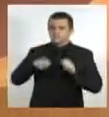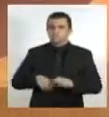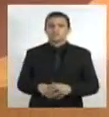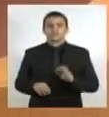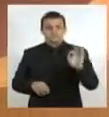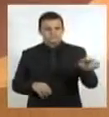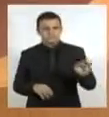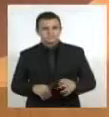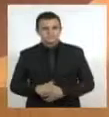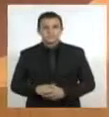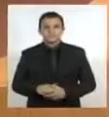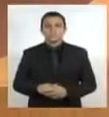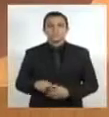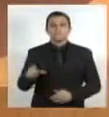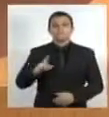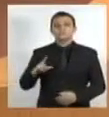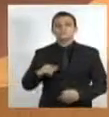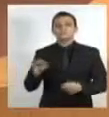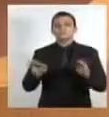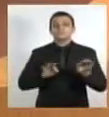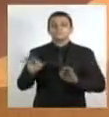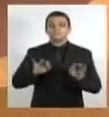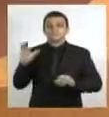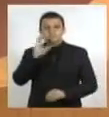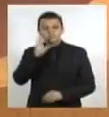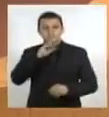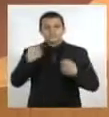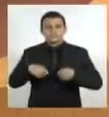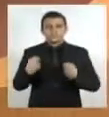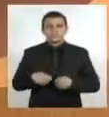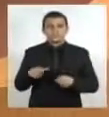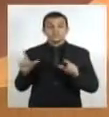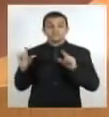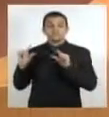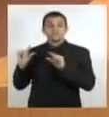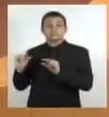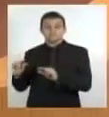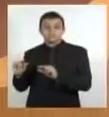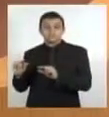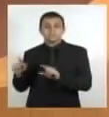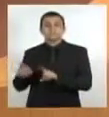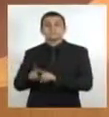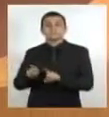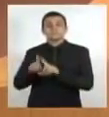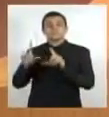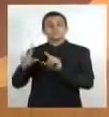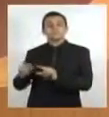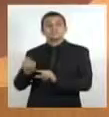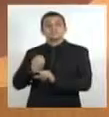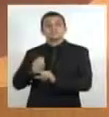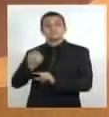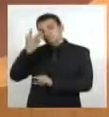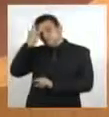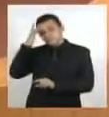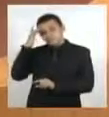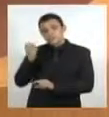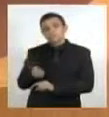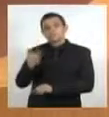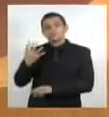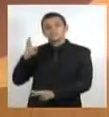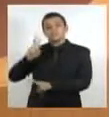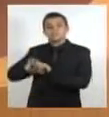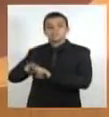Deverá haver imediatamente uma força-tarefa para reduzir, inclusive, a nossa população carcerária que se encontra